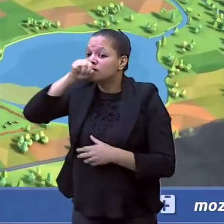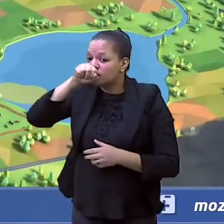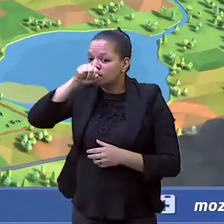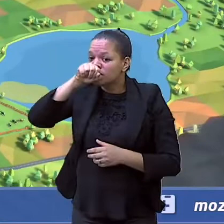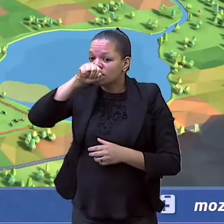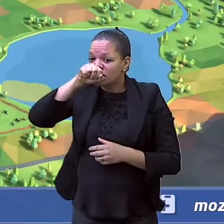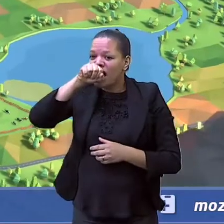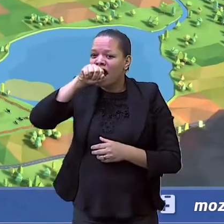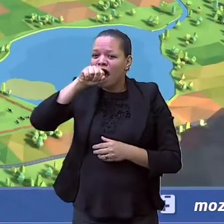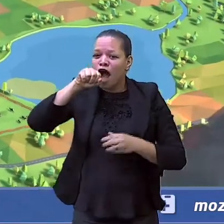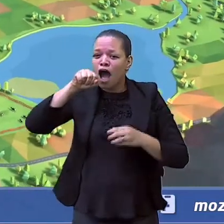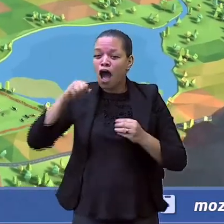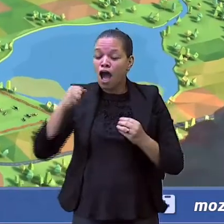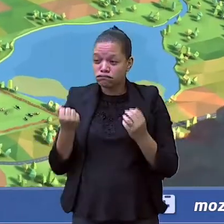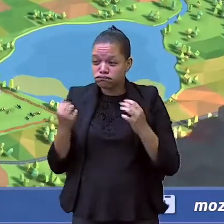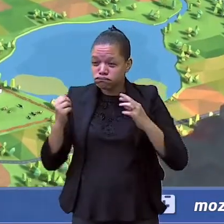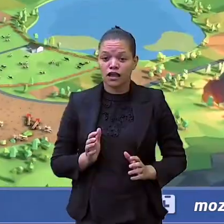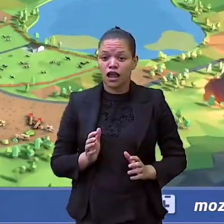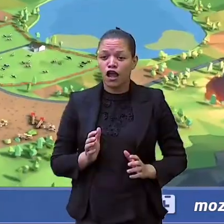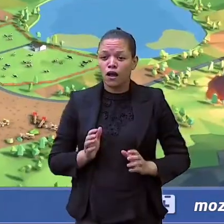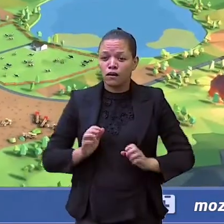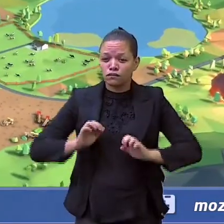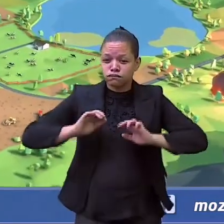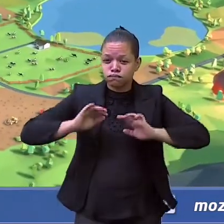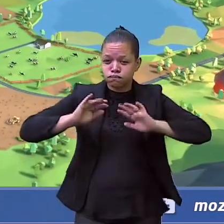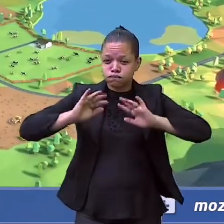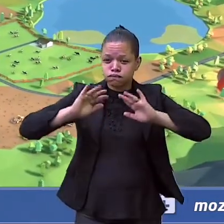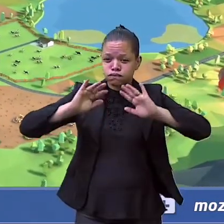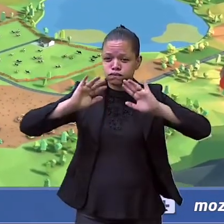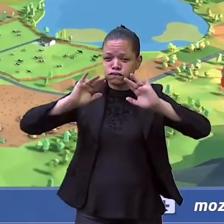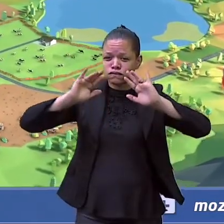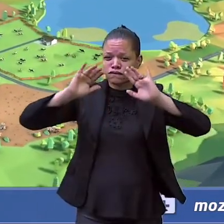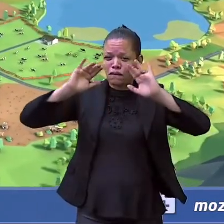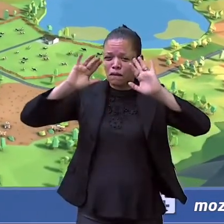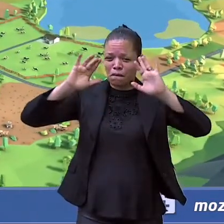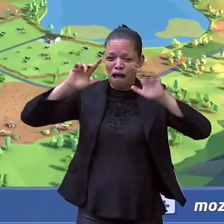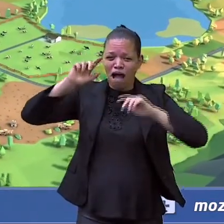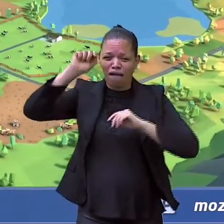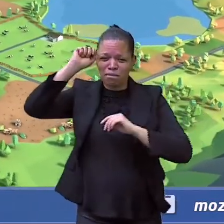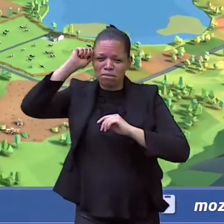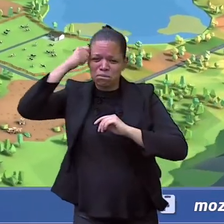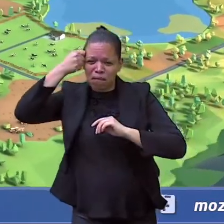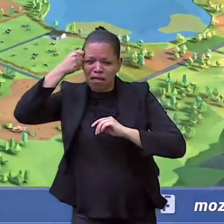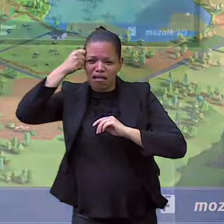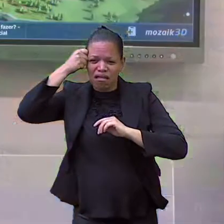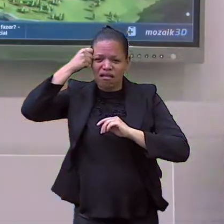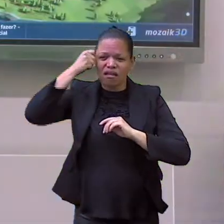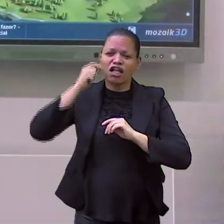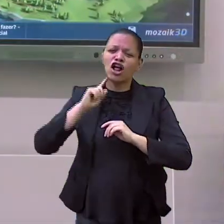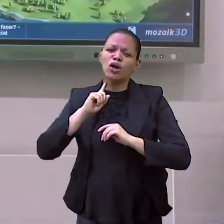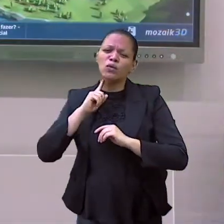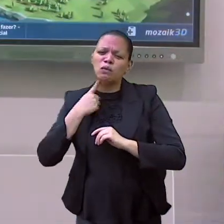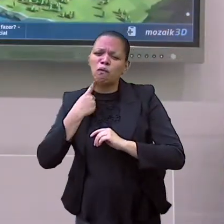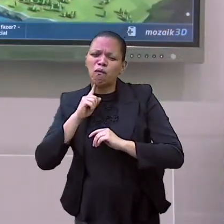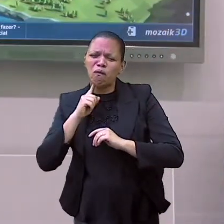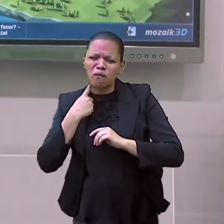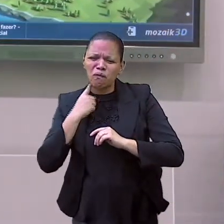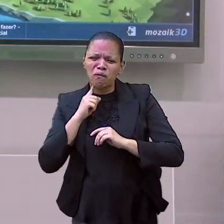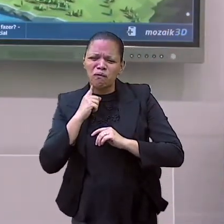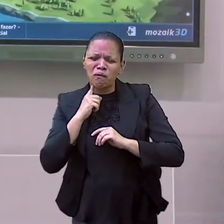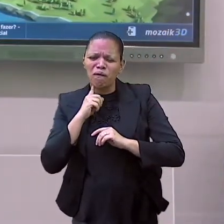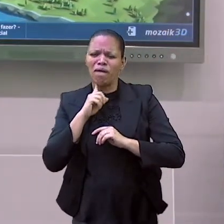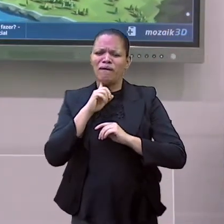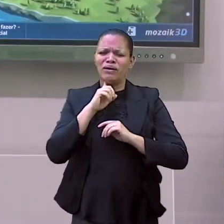quê? A fumaça, e aquela fumaça é uma fumaça contaminada, tóxica. E essa fumaça,